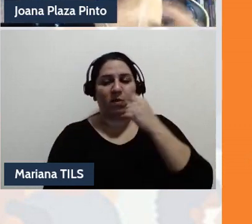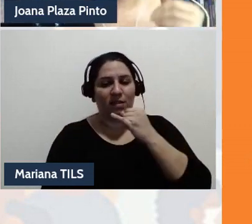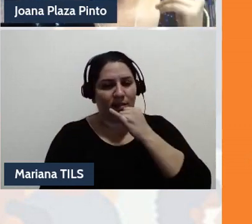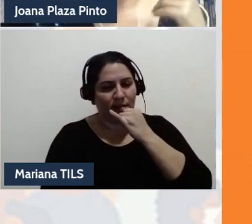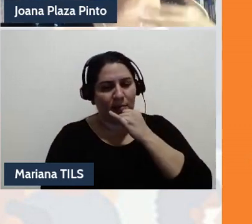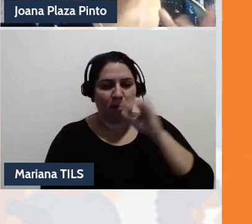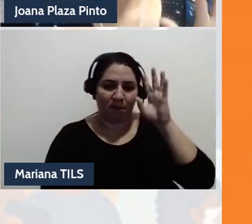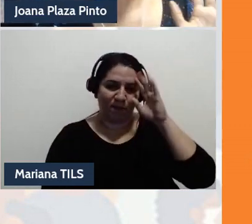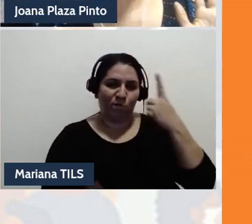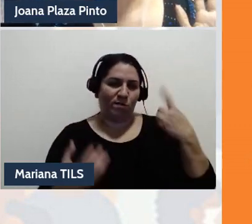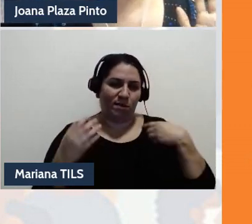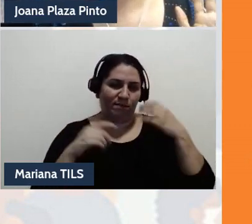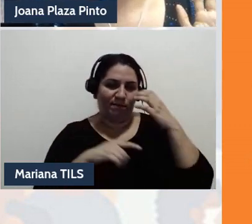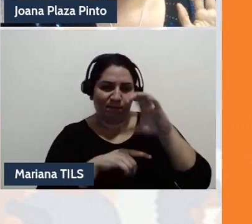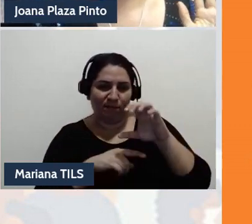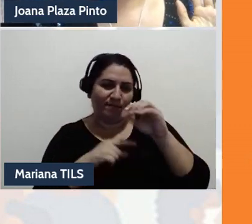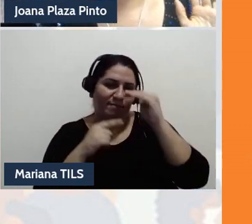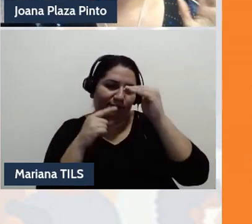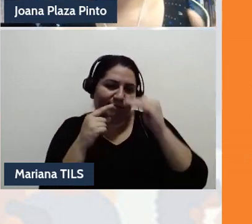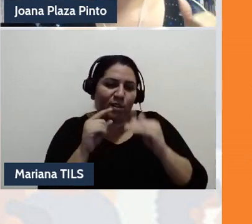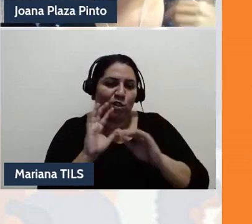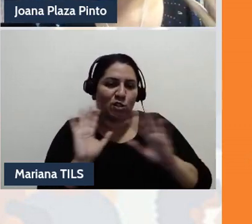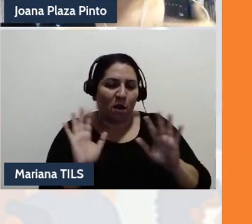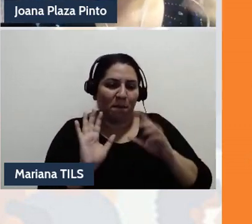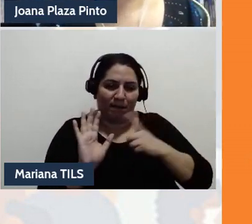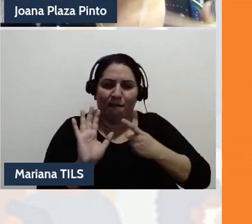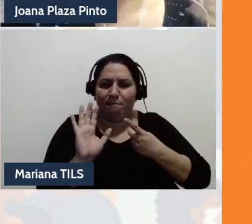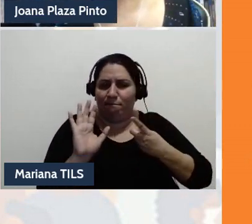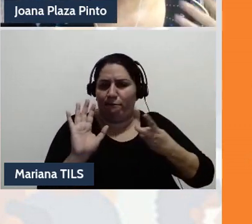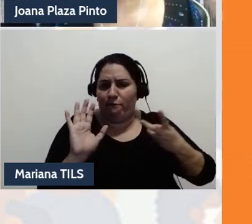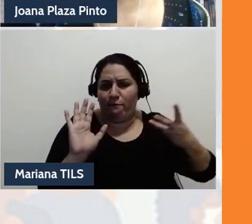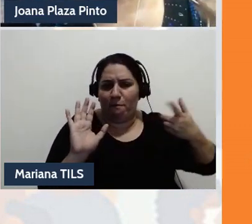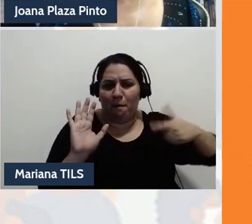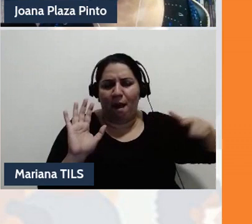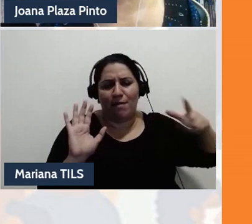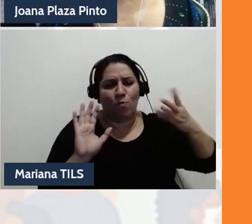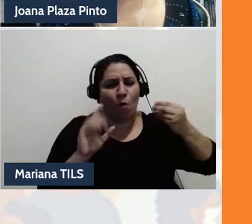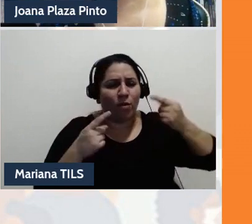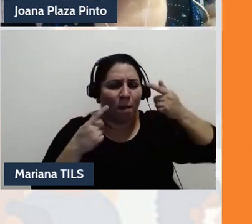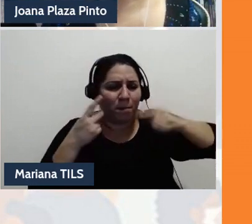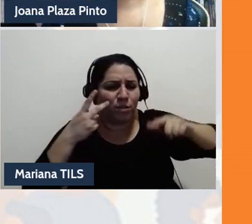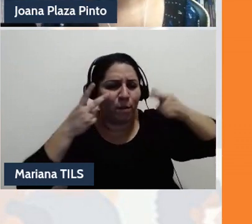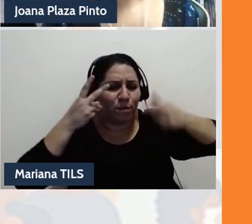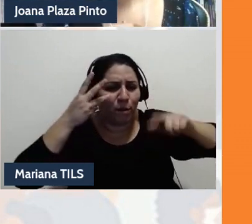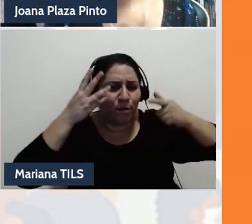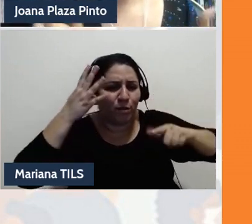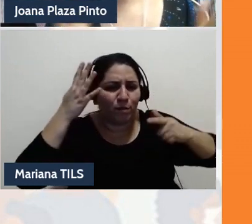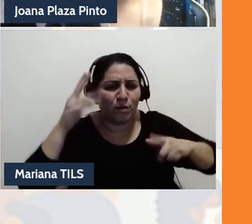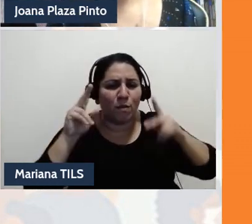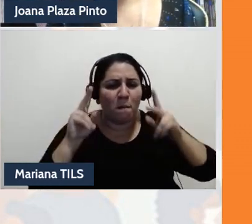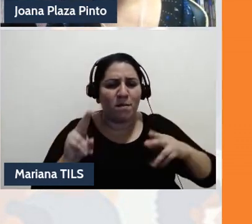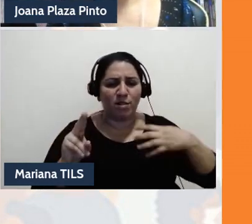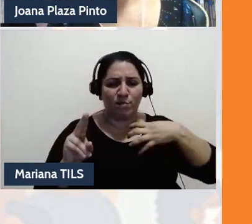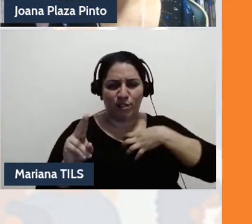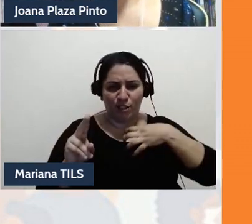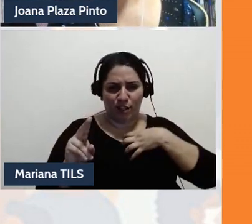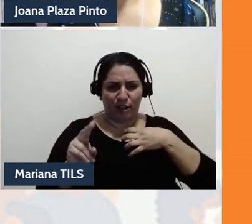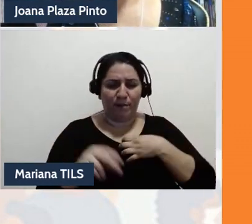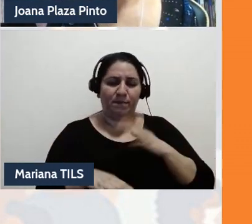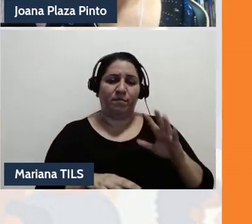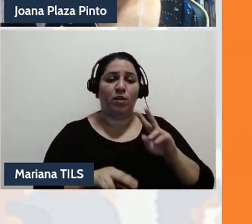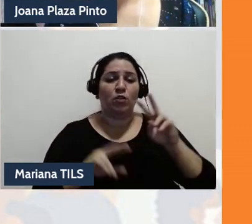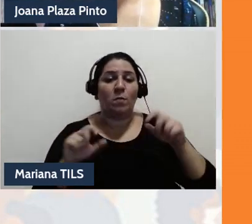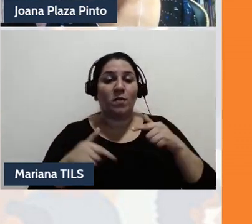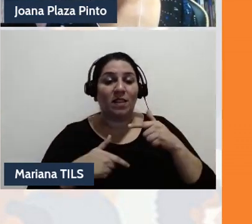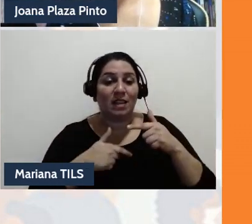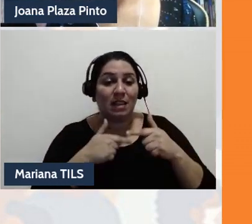no slide. Eram muito mais informações repetidas na mesma estrutura. Mas o trabalho